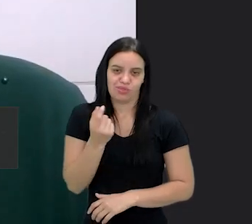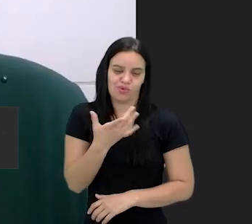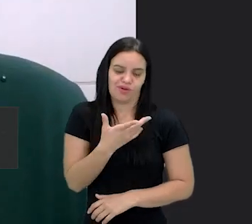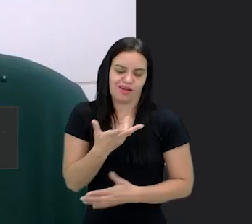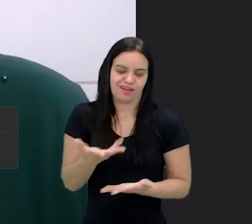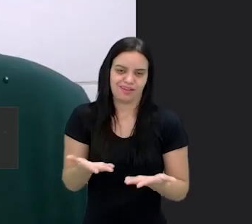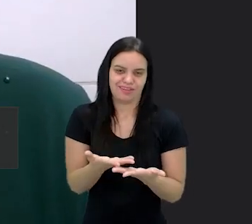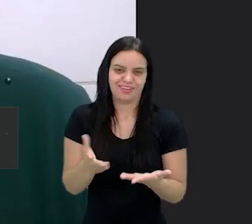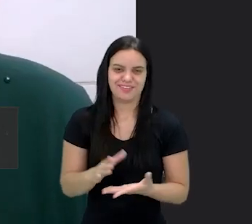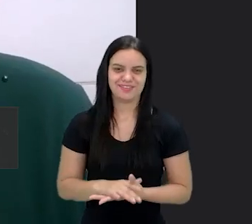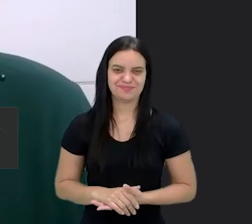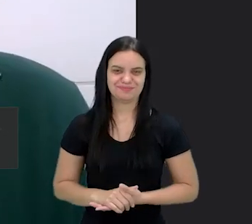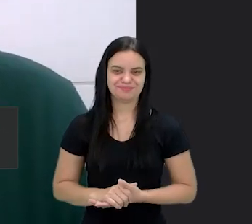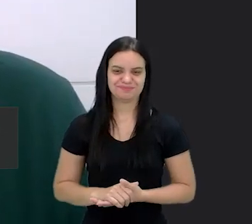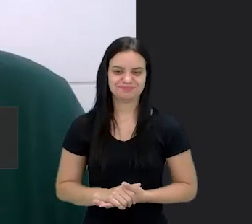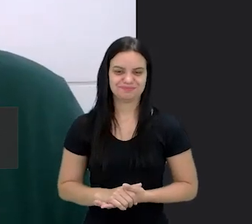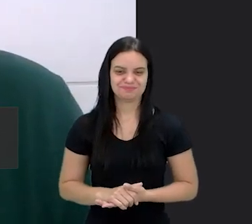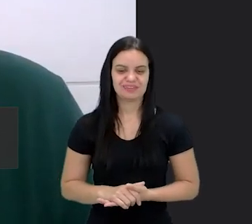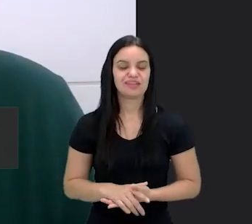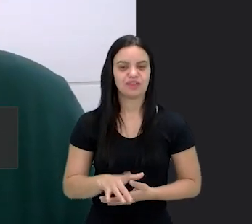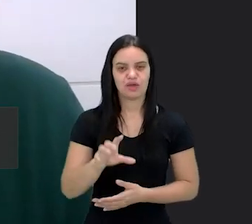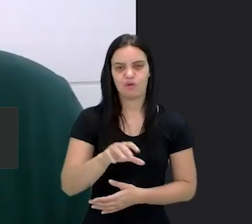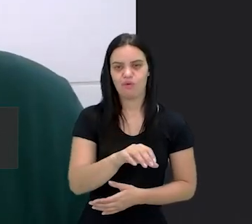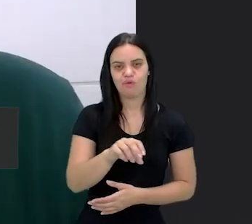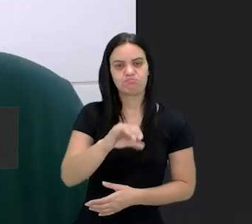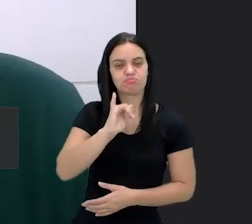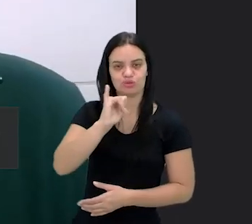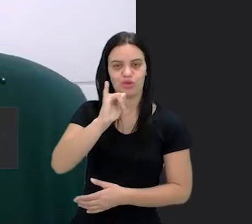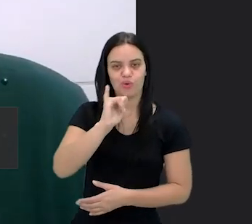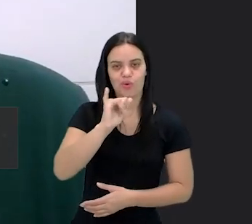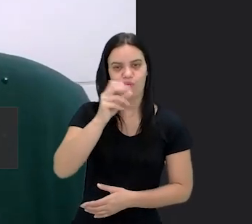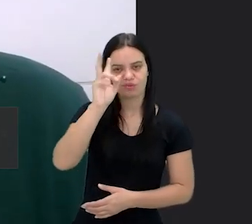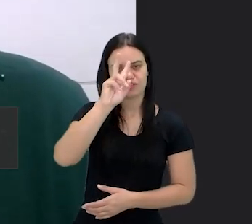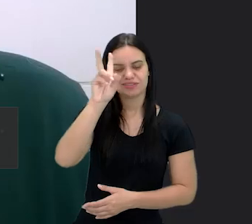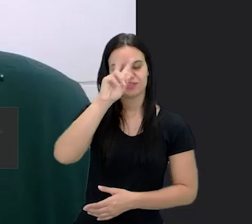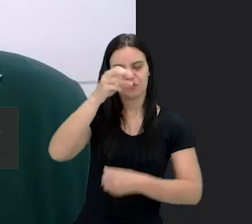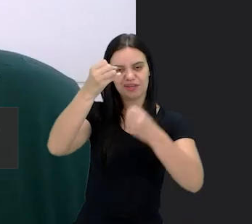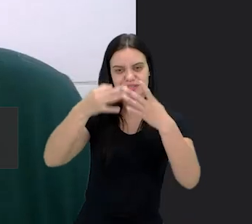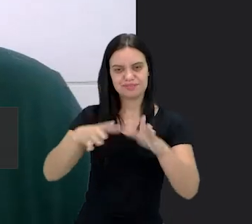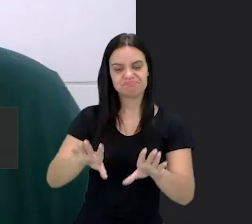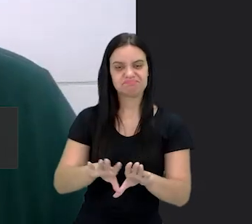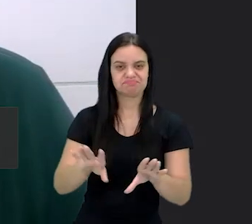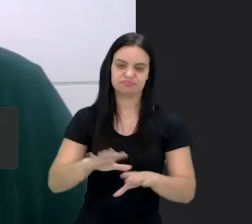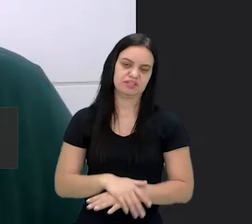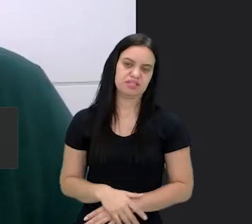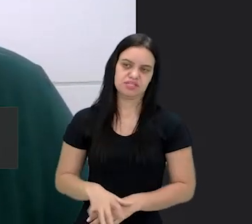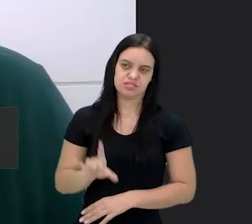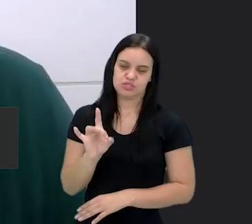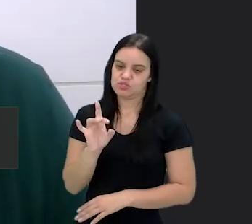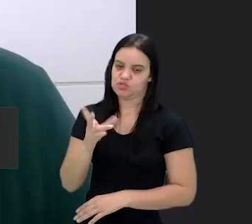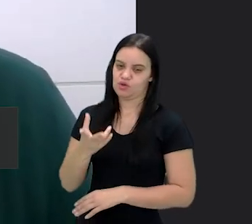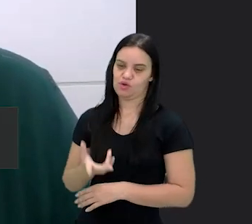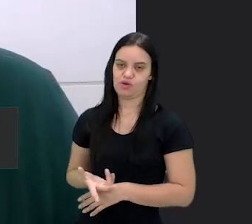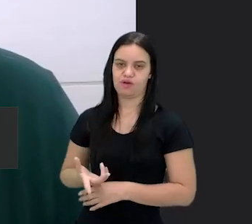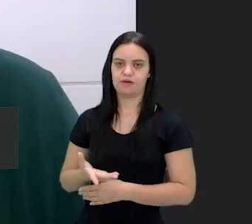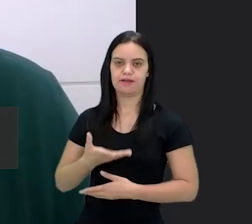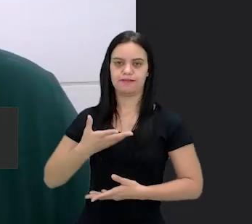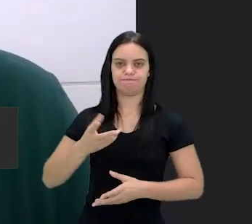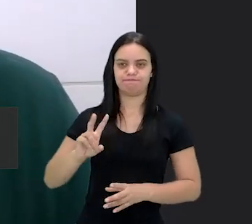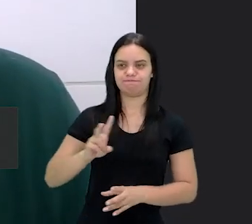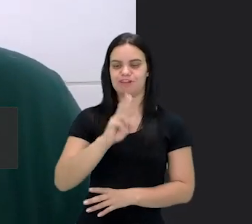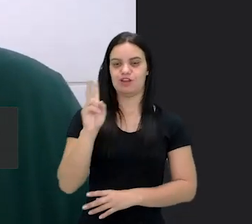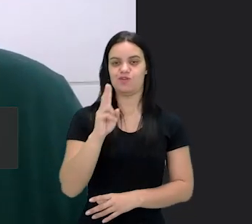né? Ele conseguiu compreender o que seria realmente e valorizar,